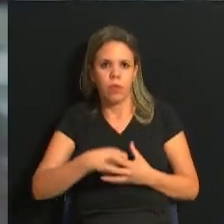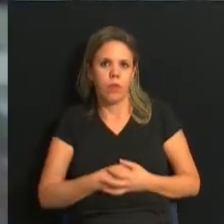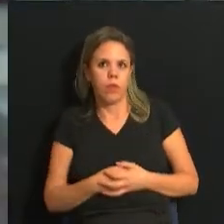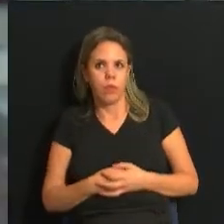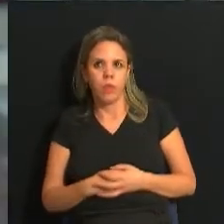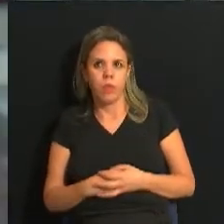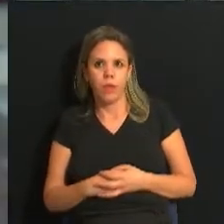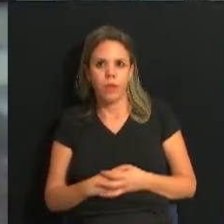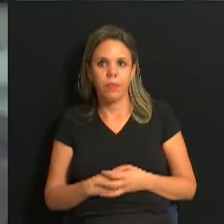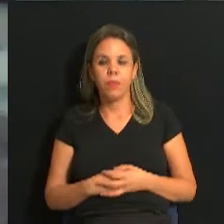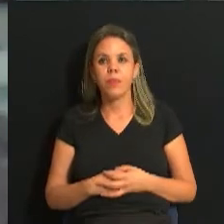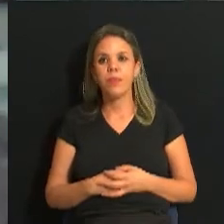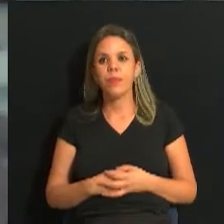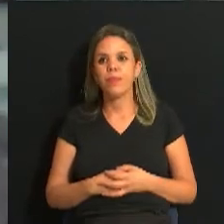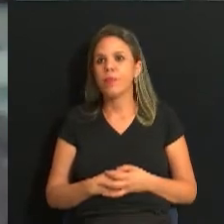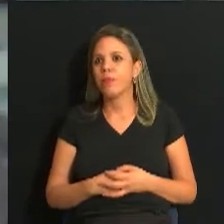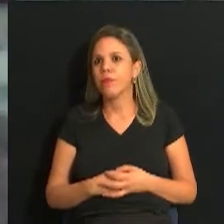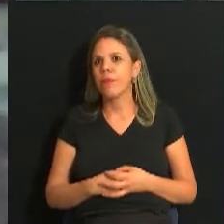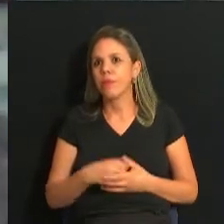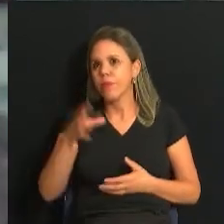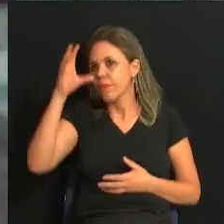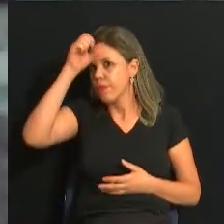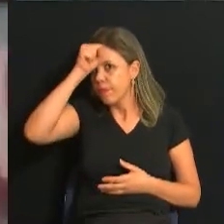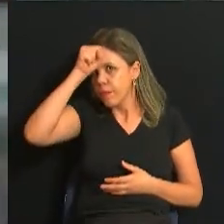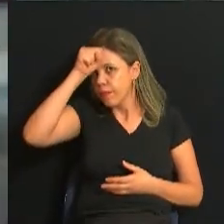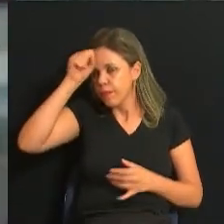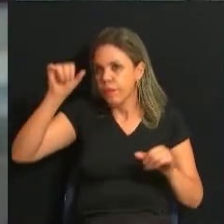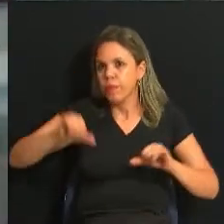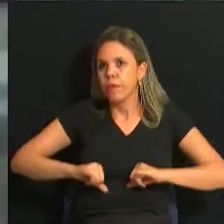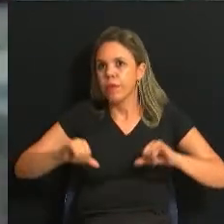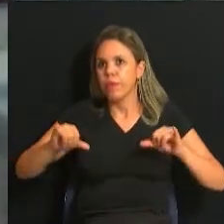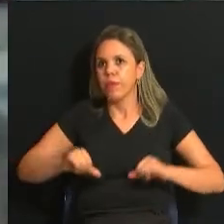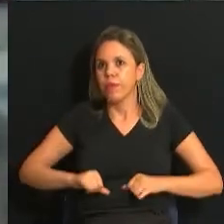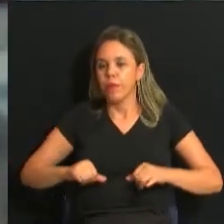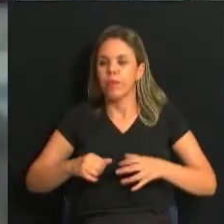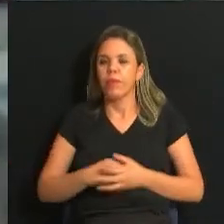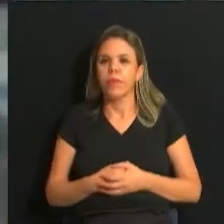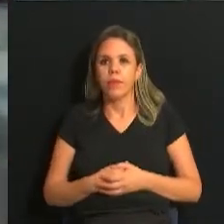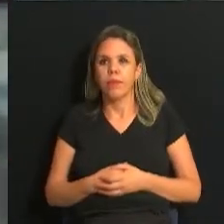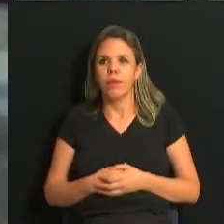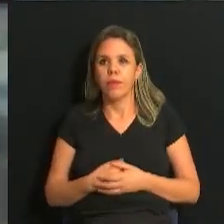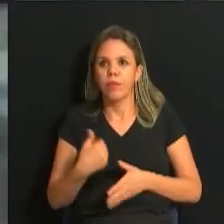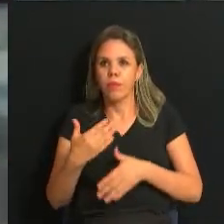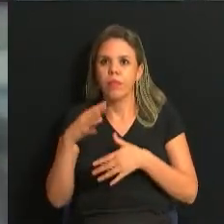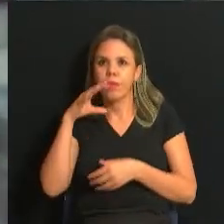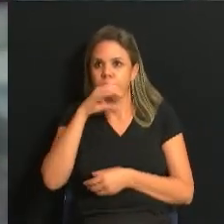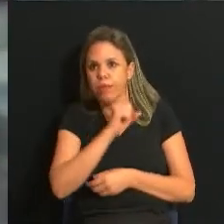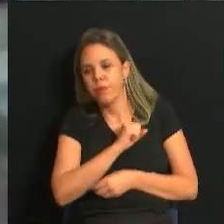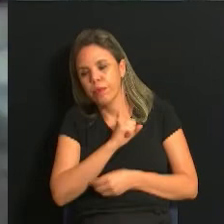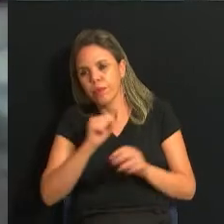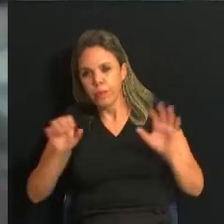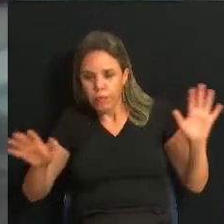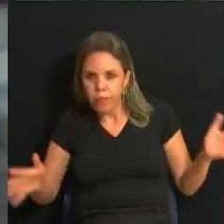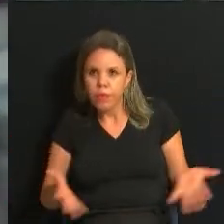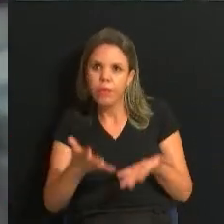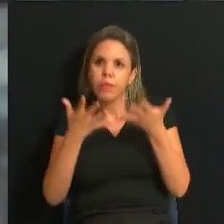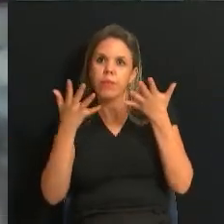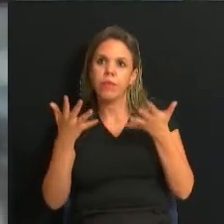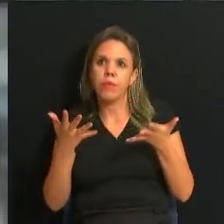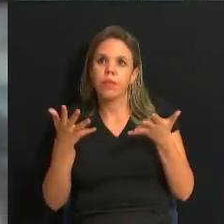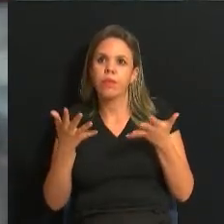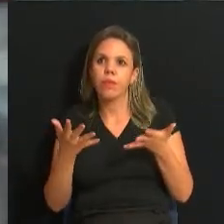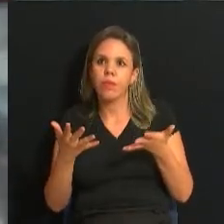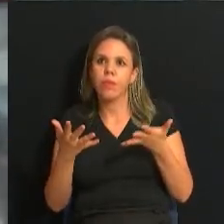gente vai aprender pela dor, né? Pelo amor ou pela dor a gente aprende. Então a gente vai mais rápido, a gente se motiva, porque se está doendo,